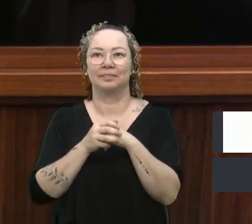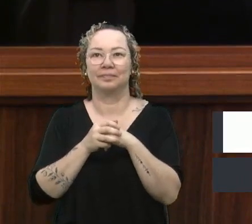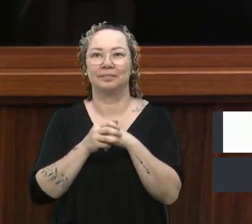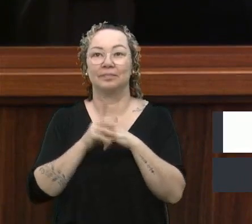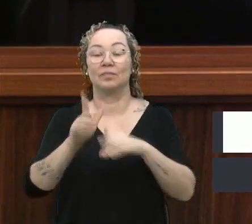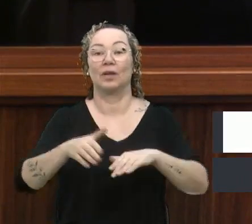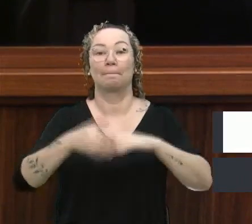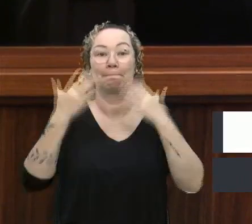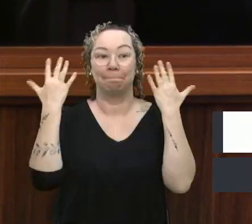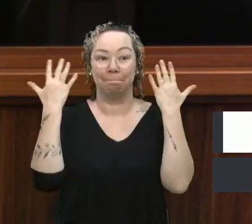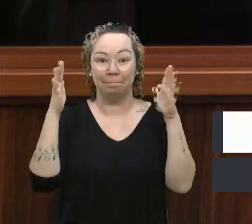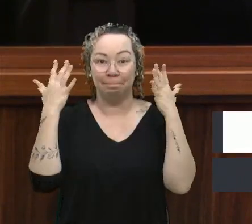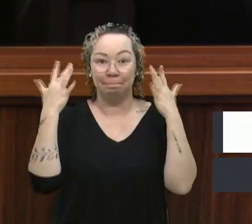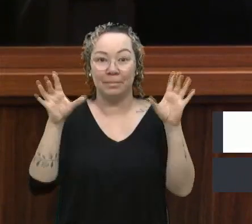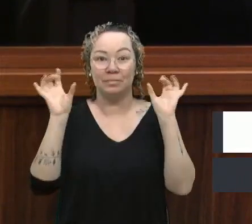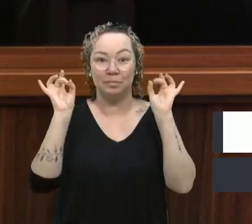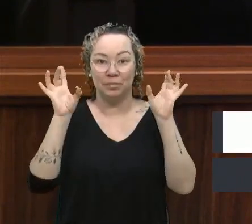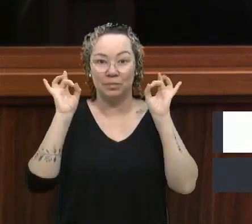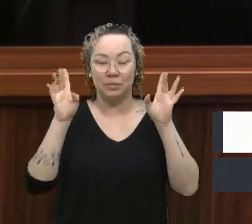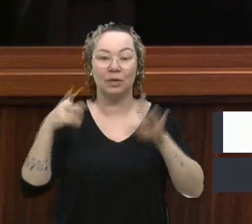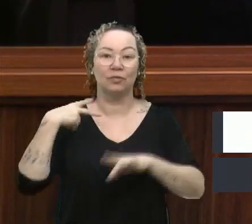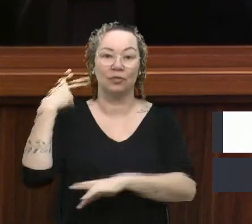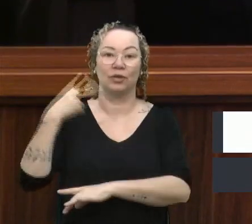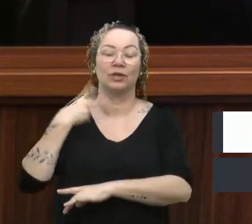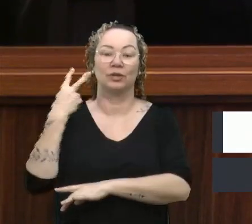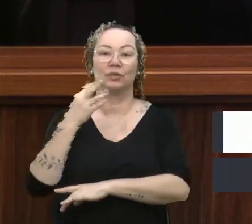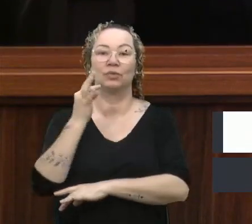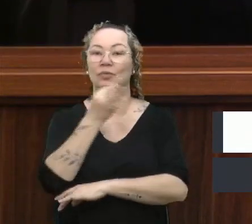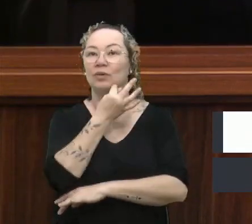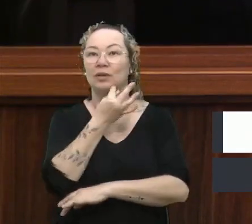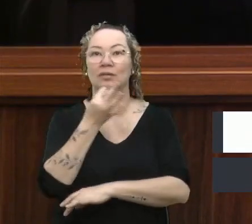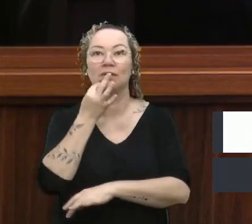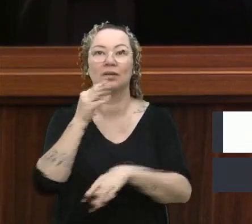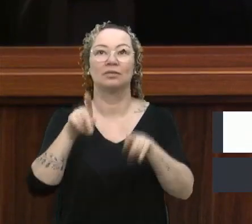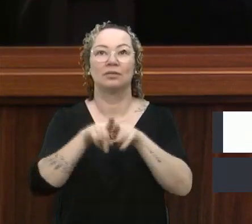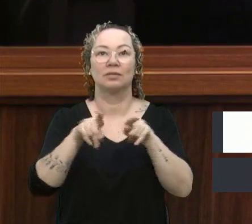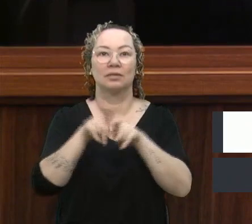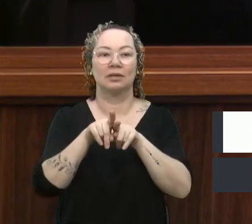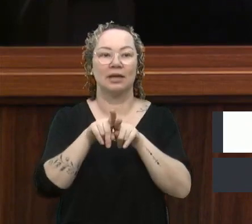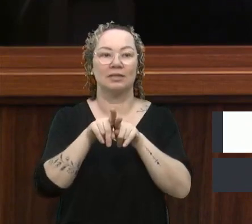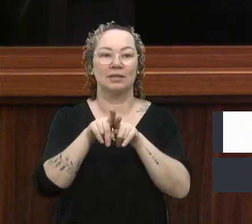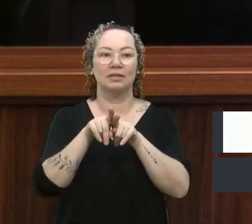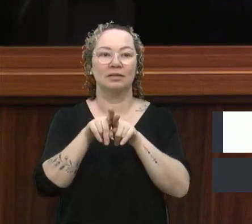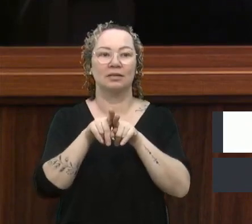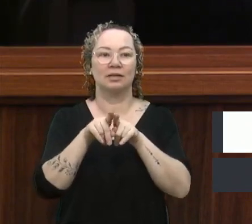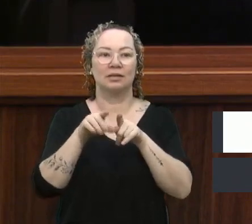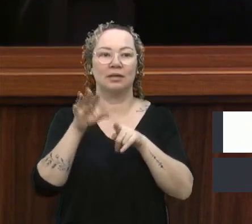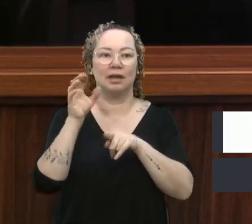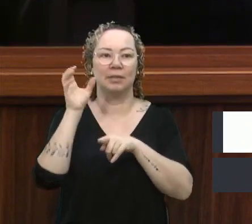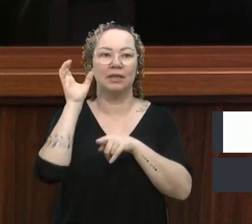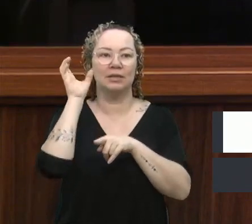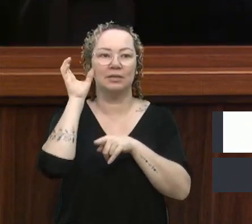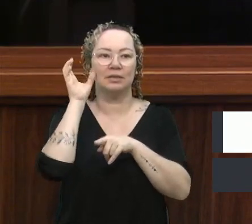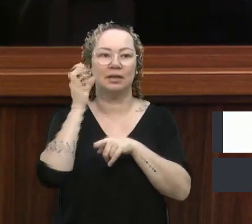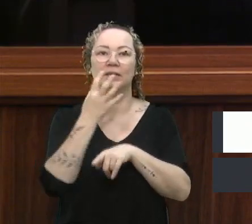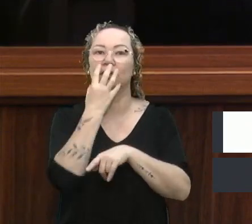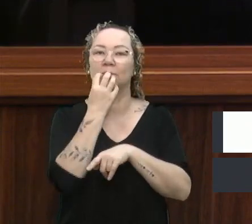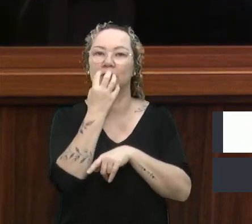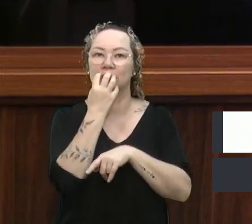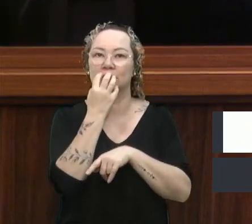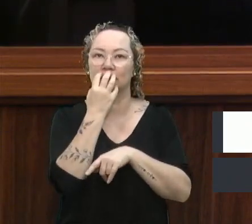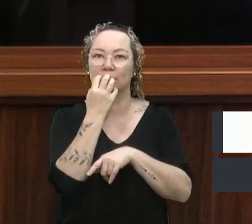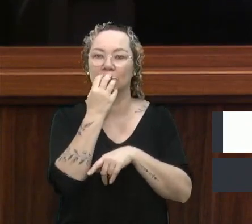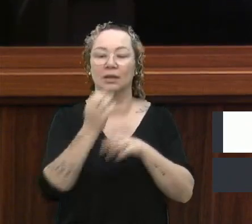Parabéns especial à vereadora Tati e ao vereador Camilles, que foram quem tomaram a frente para a criação